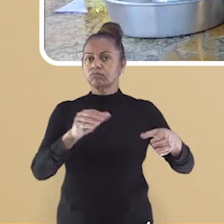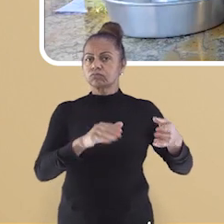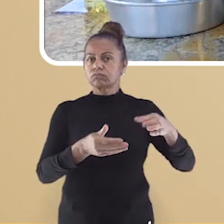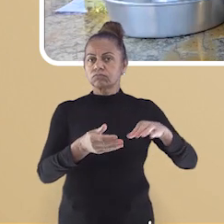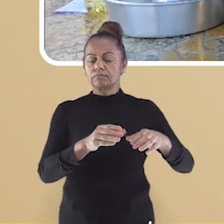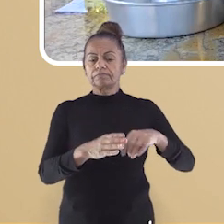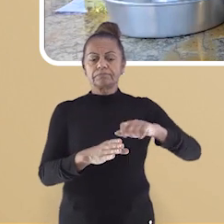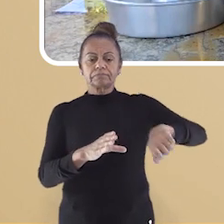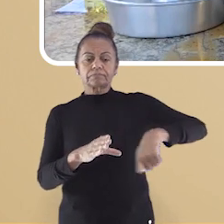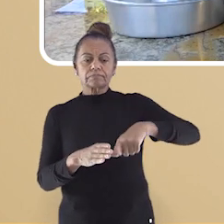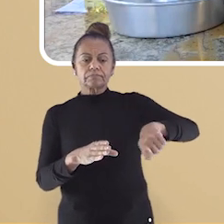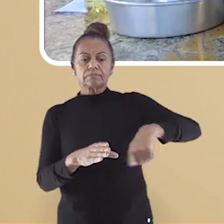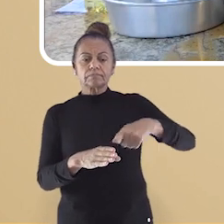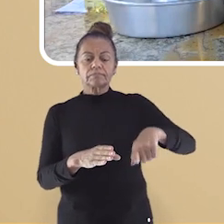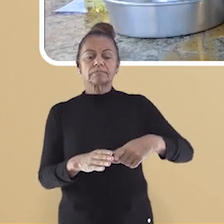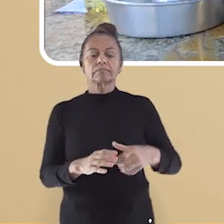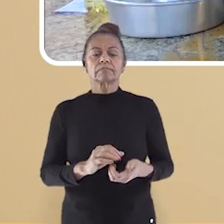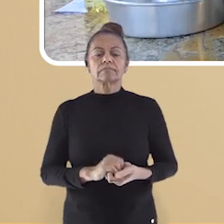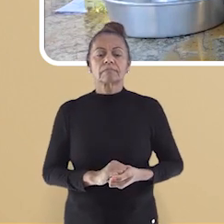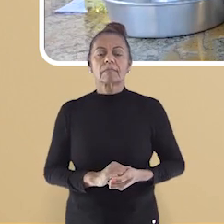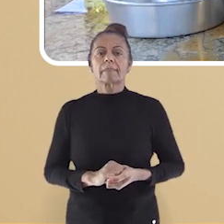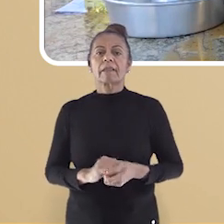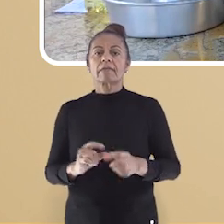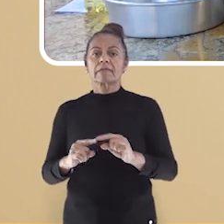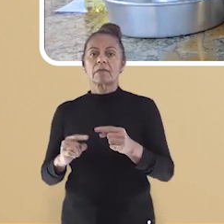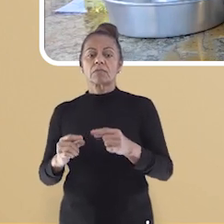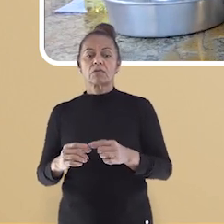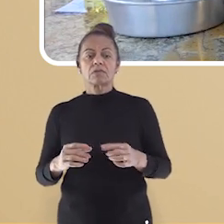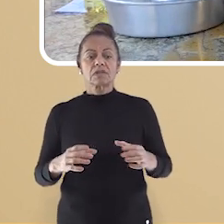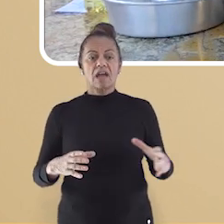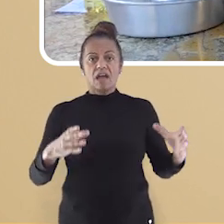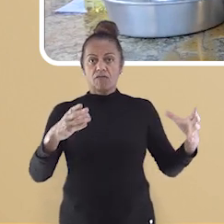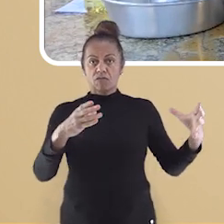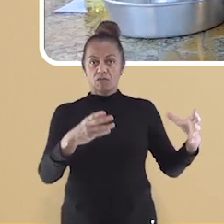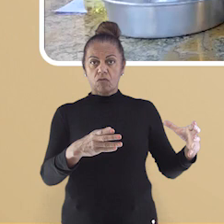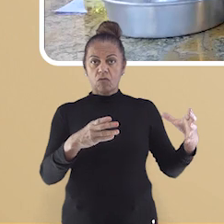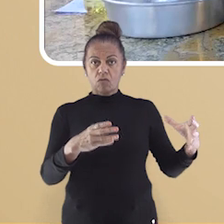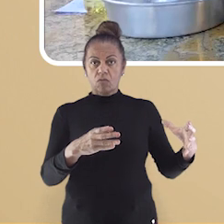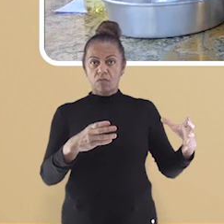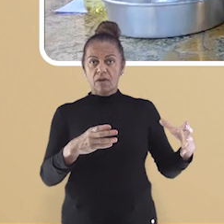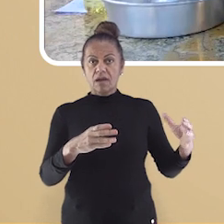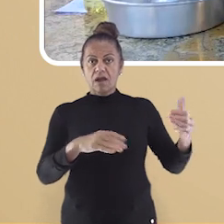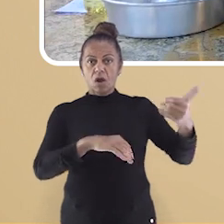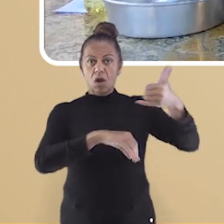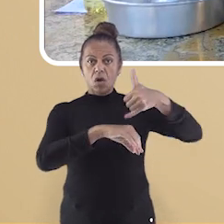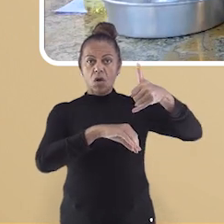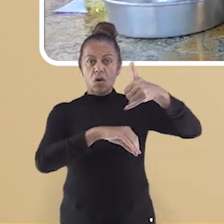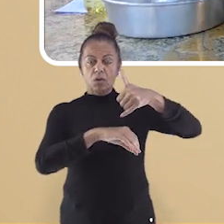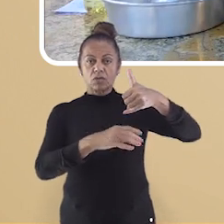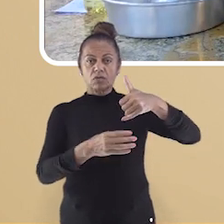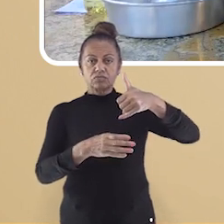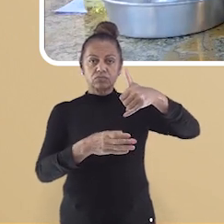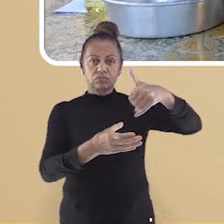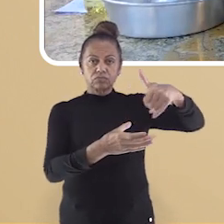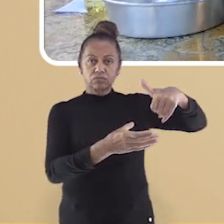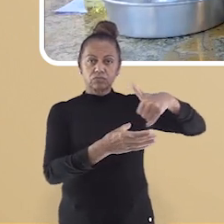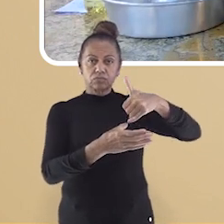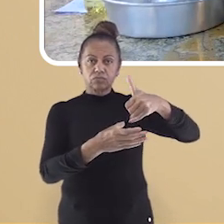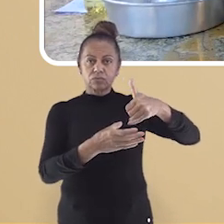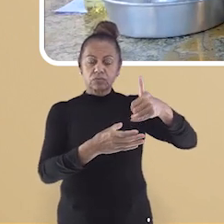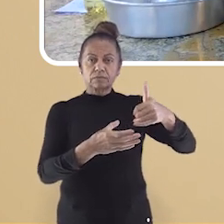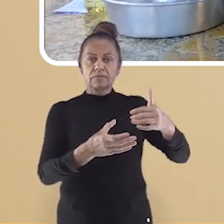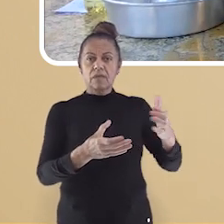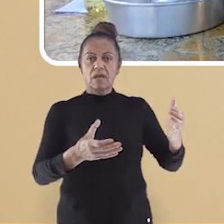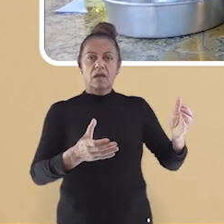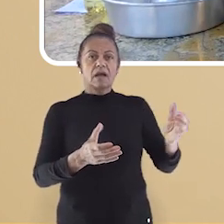de suspiro. Depois, eu pego a forma, unto com óleo e trigo e despejo